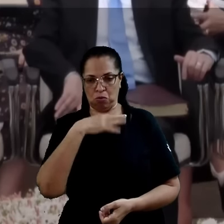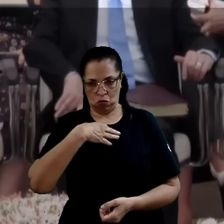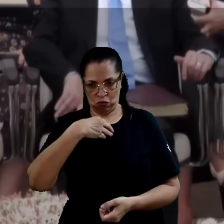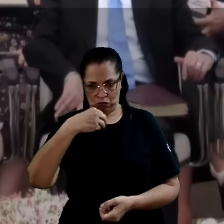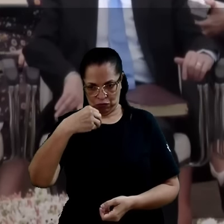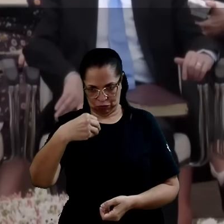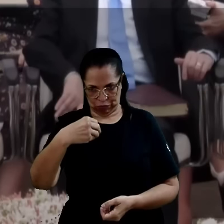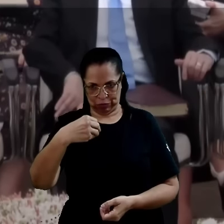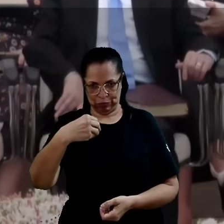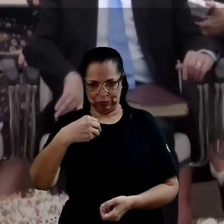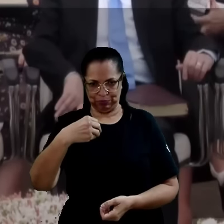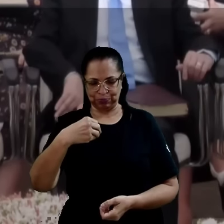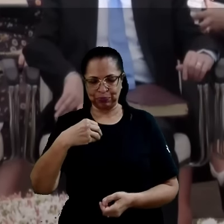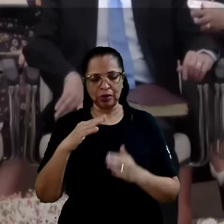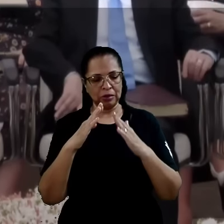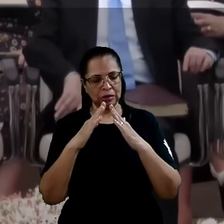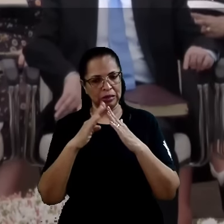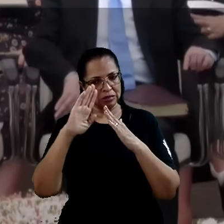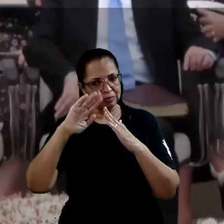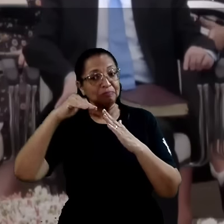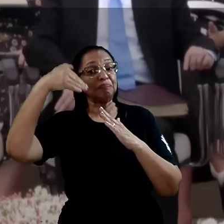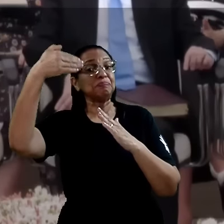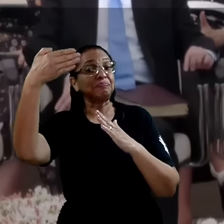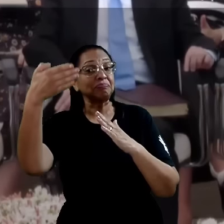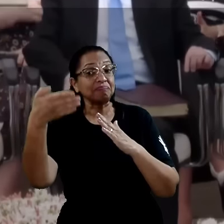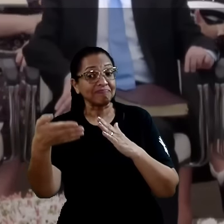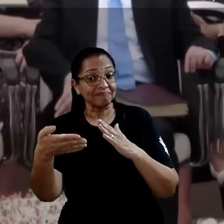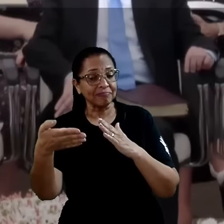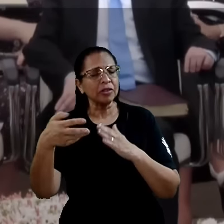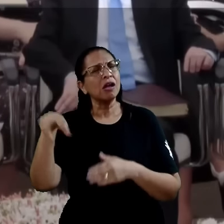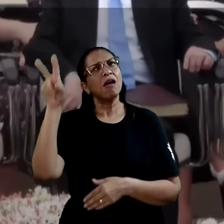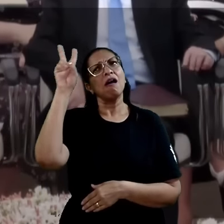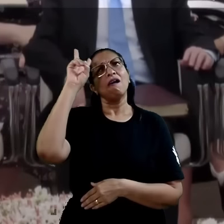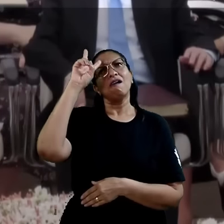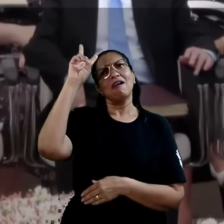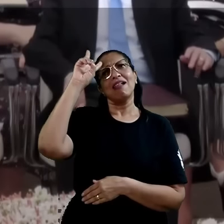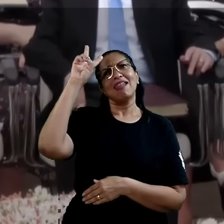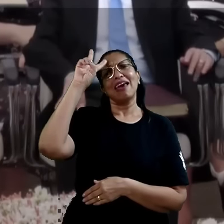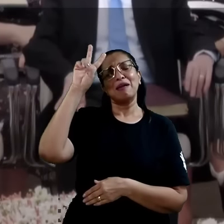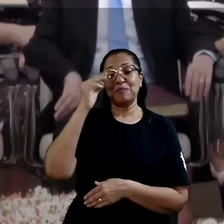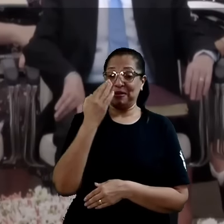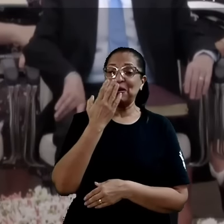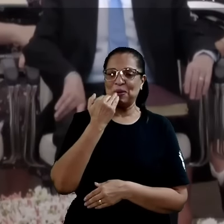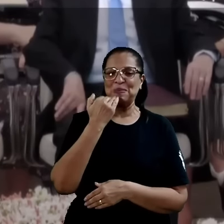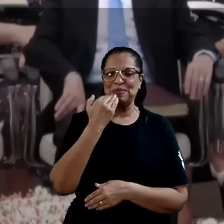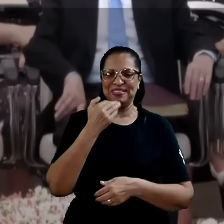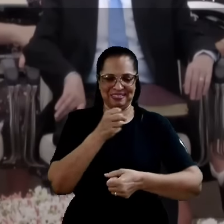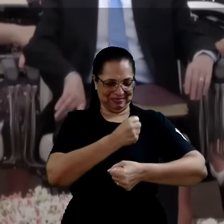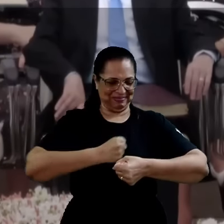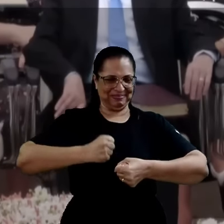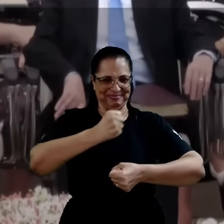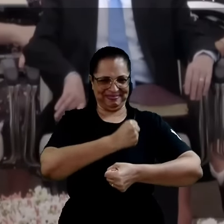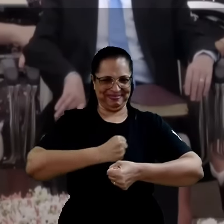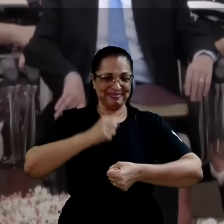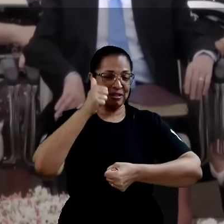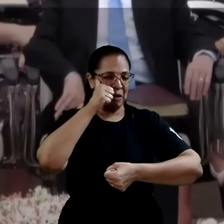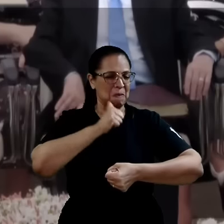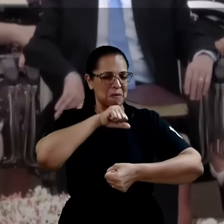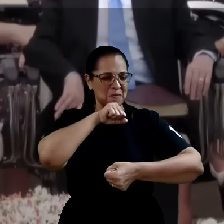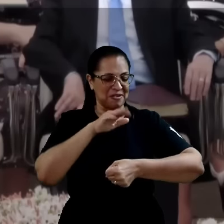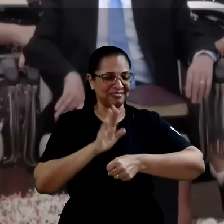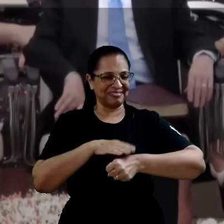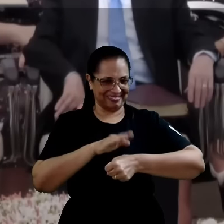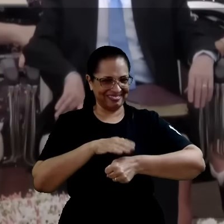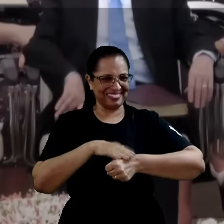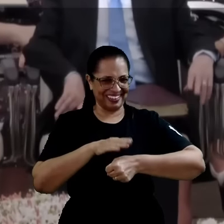do cheiro da arrumação cada mãe tem o seu gesto a sua